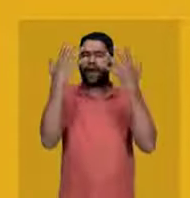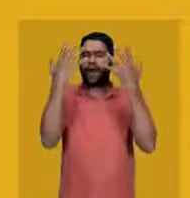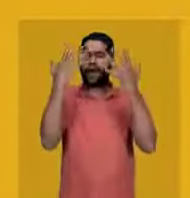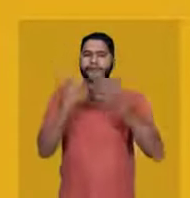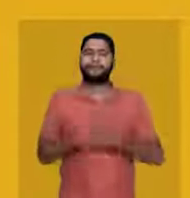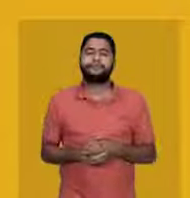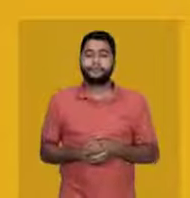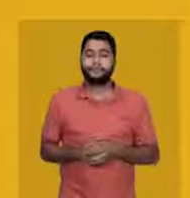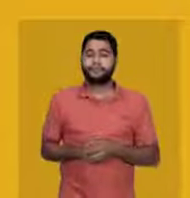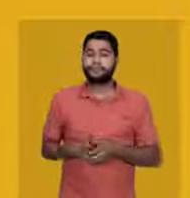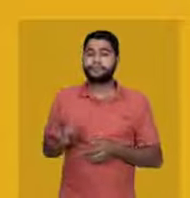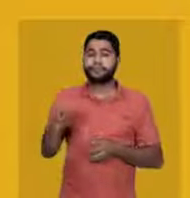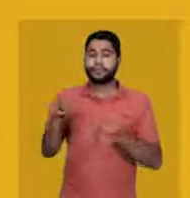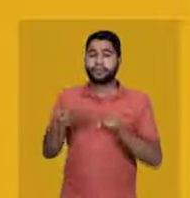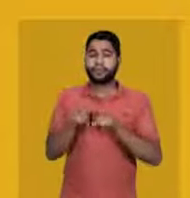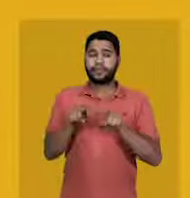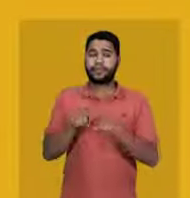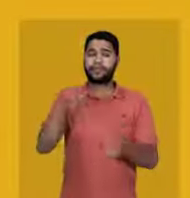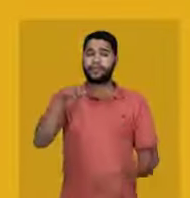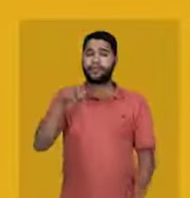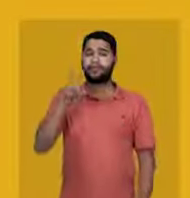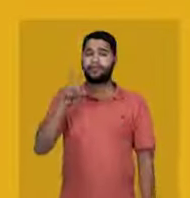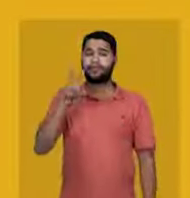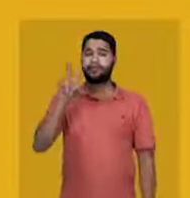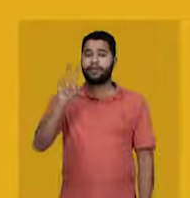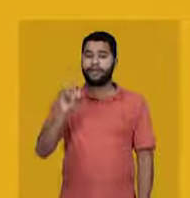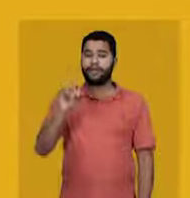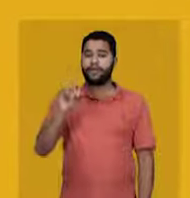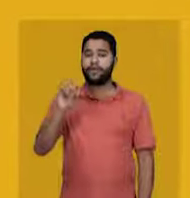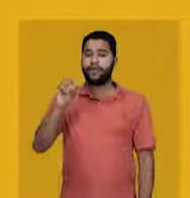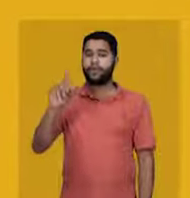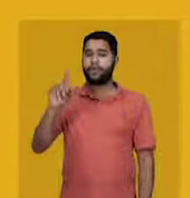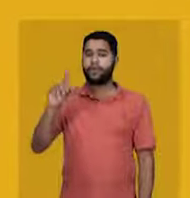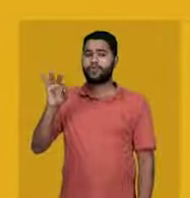luz. E aqui o nervo óptico, que vai